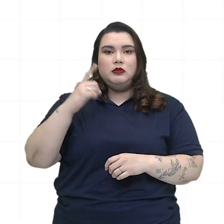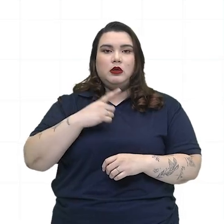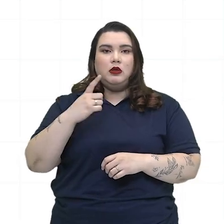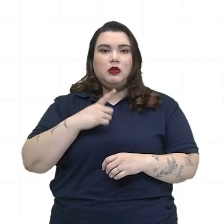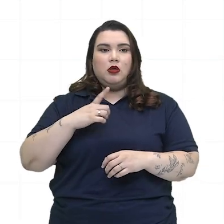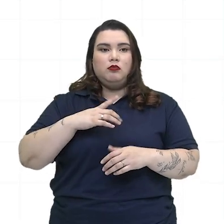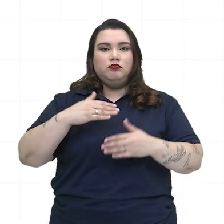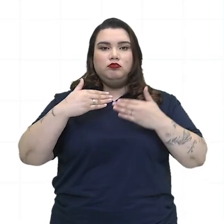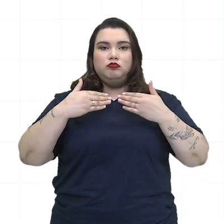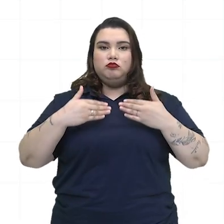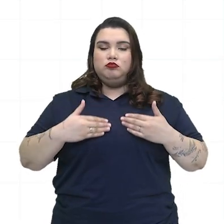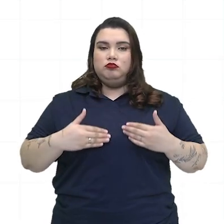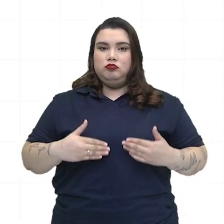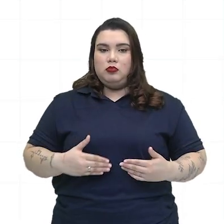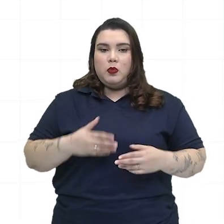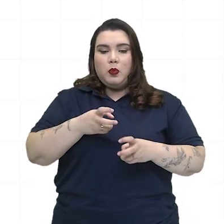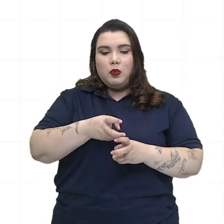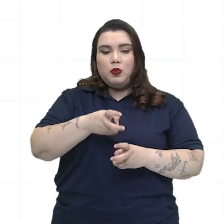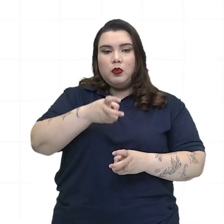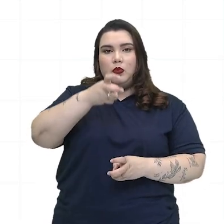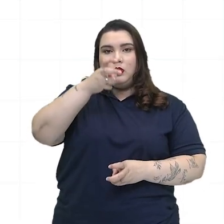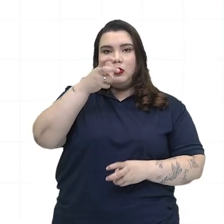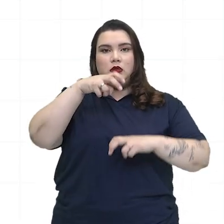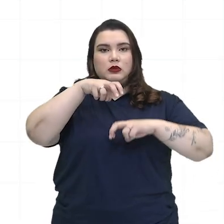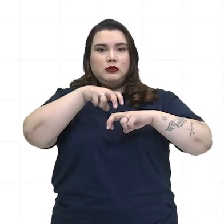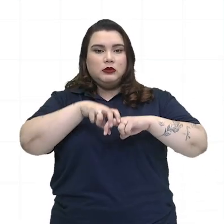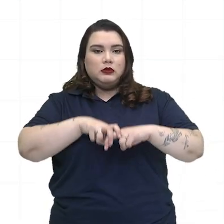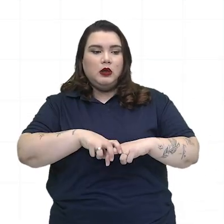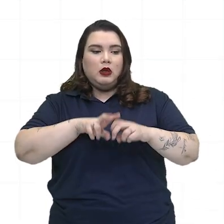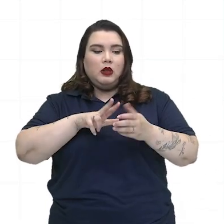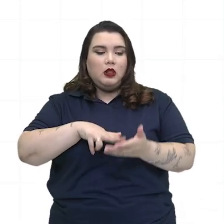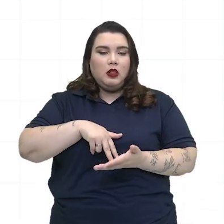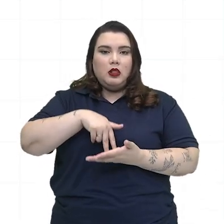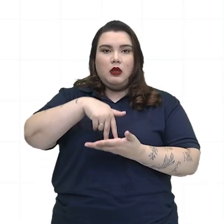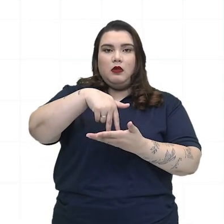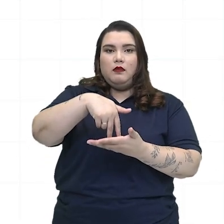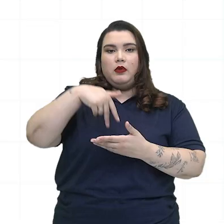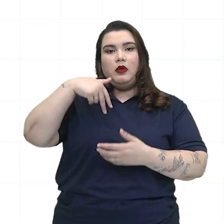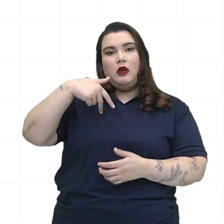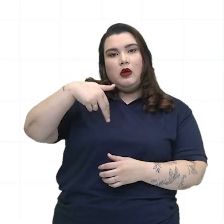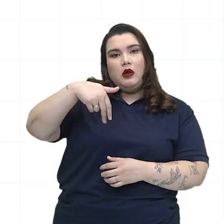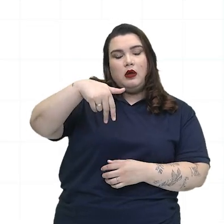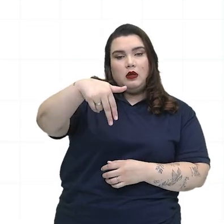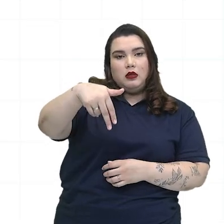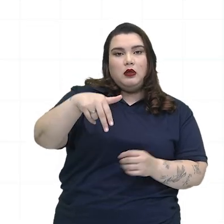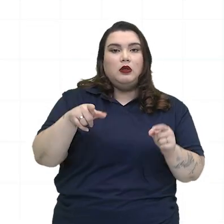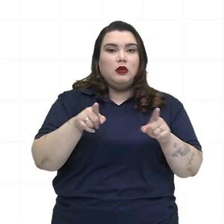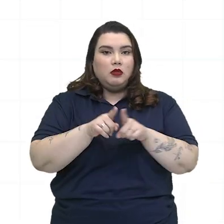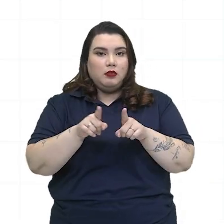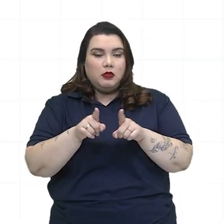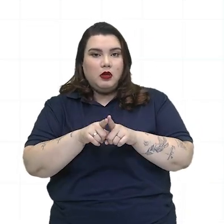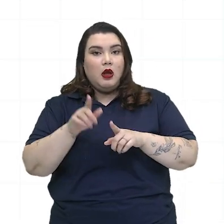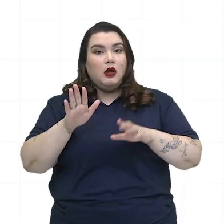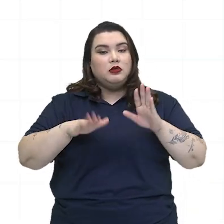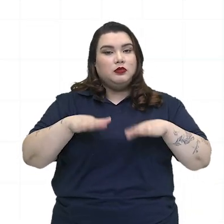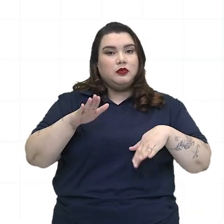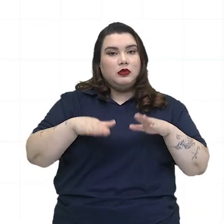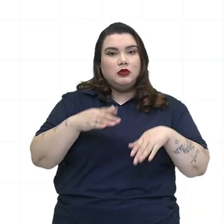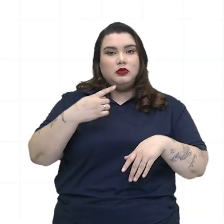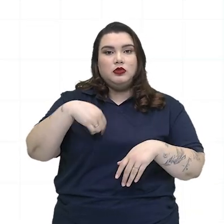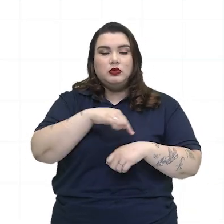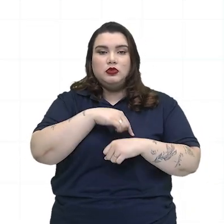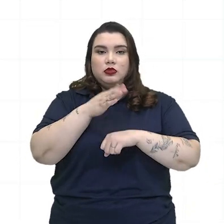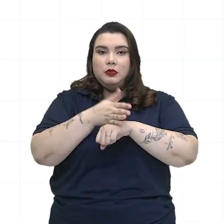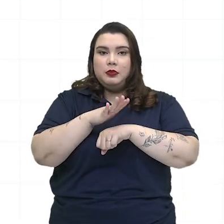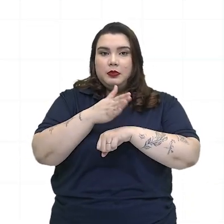uma postura correta, né, ao sentar, ao se levantar, ao caminhar. Né, muitas vezes a gente